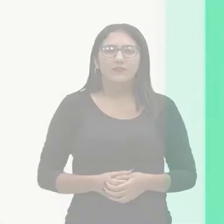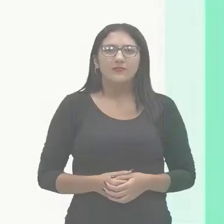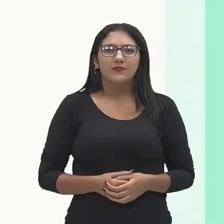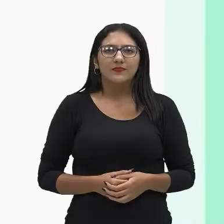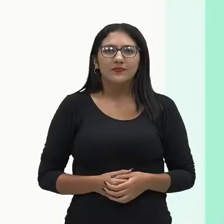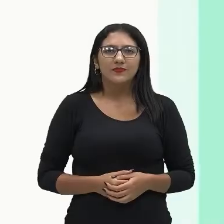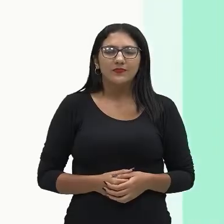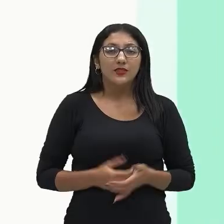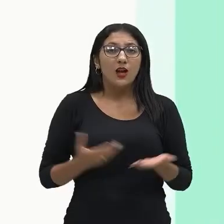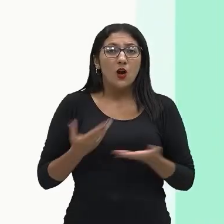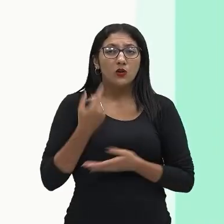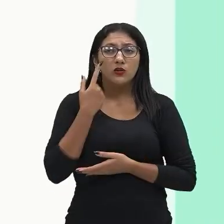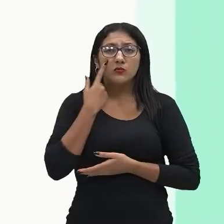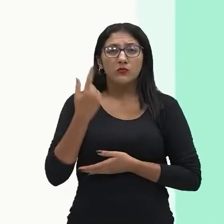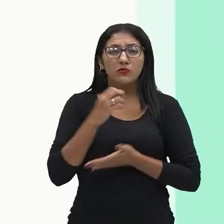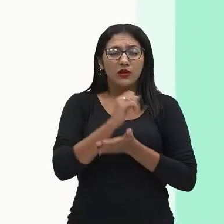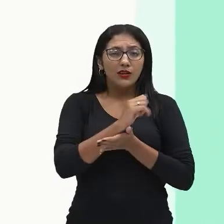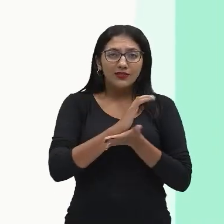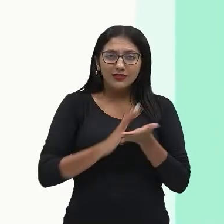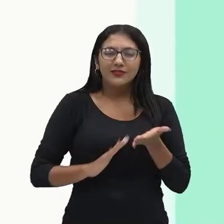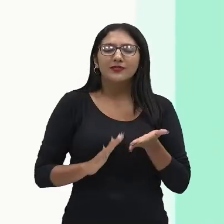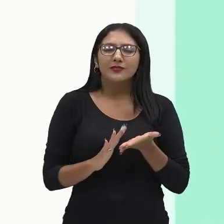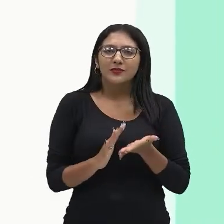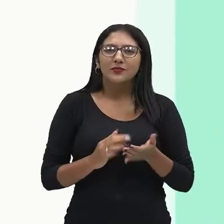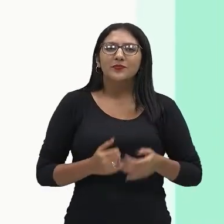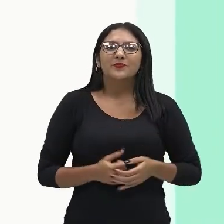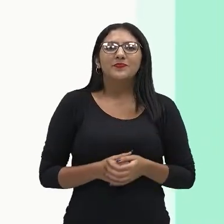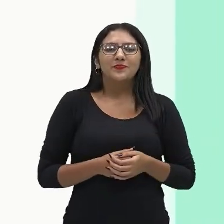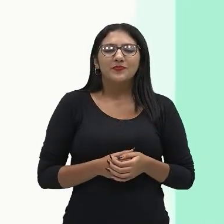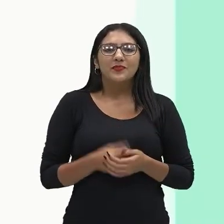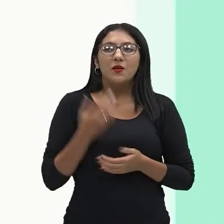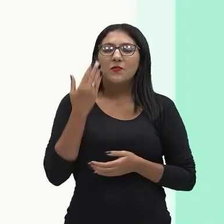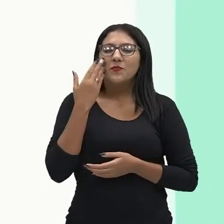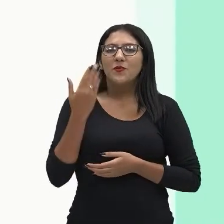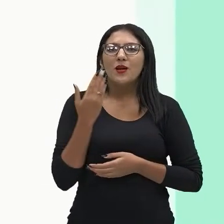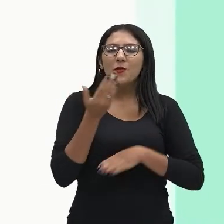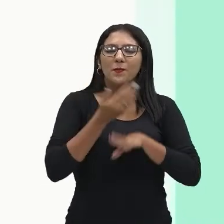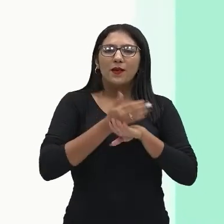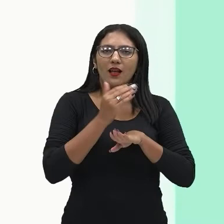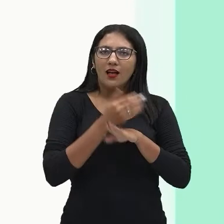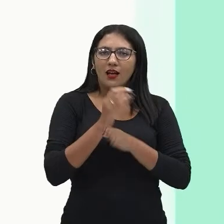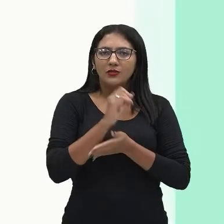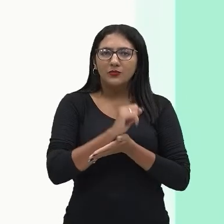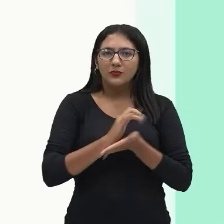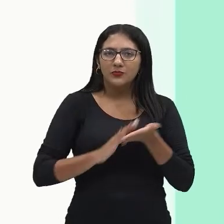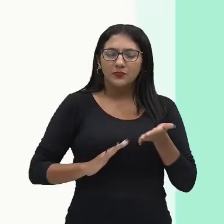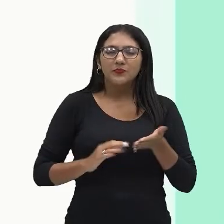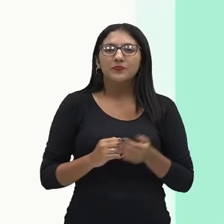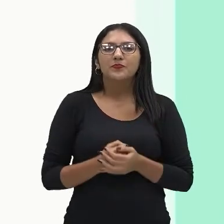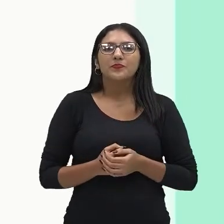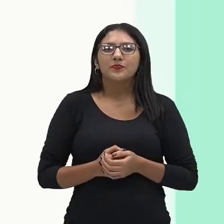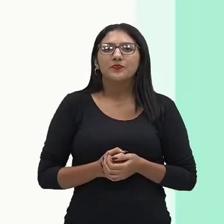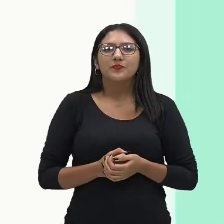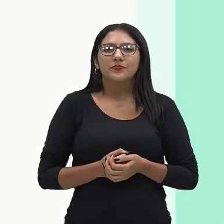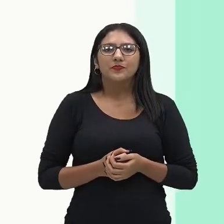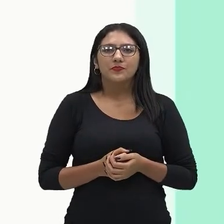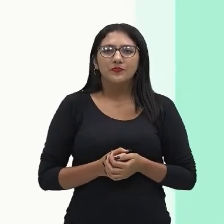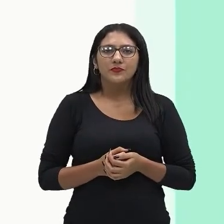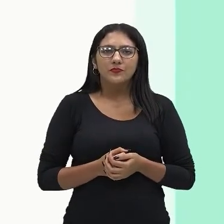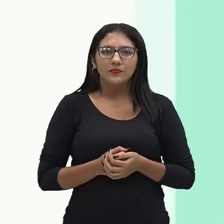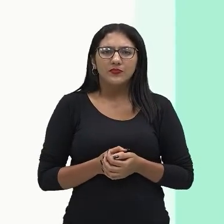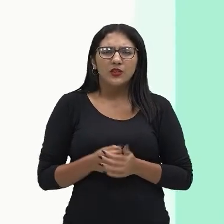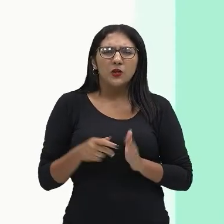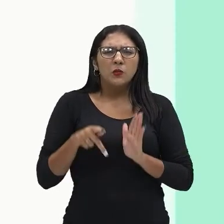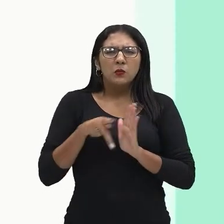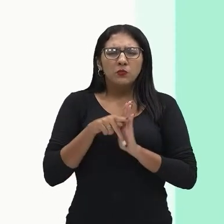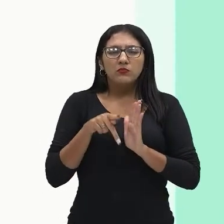Vamos dar uma olhada na nossa questão. Então, aqui, ó, no nosso aplicando, nós temos glândula